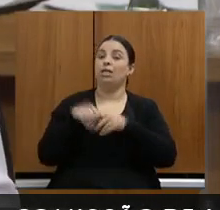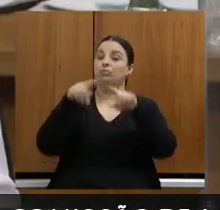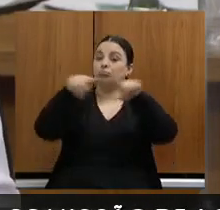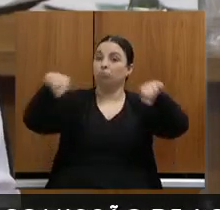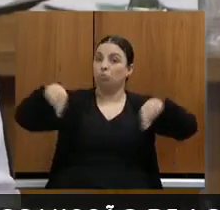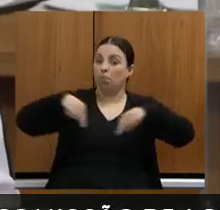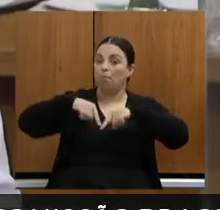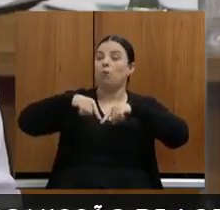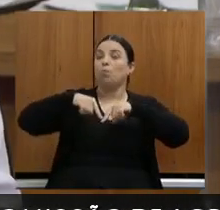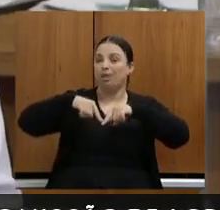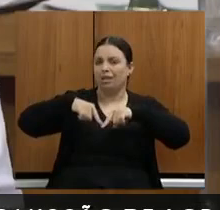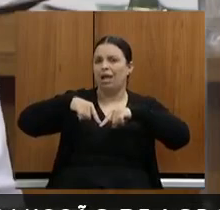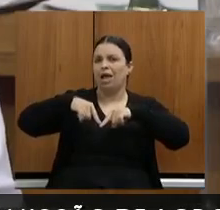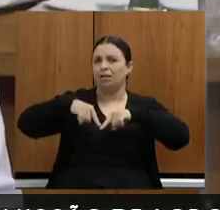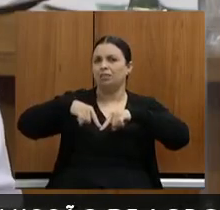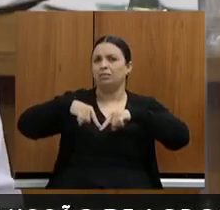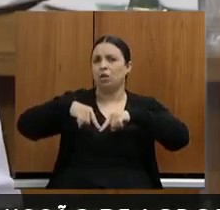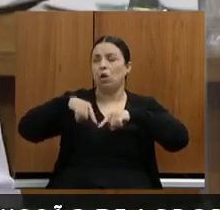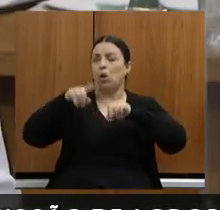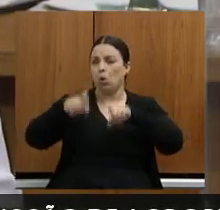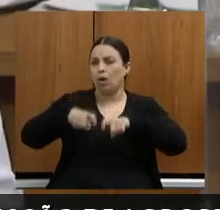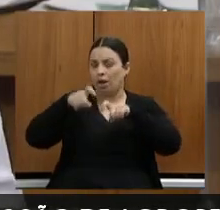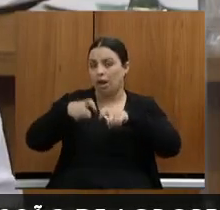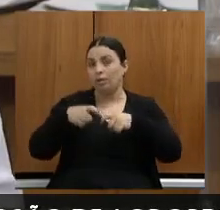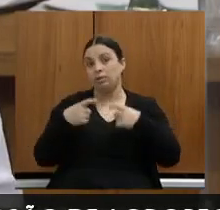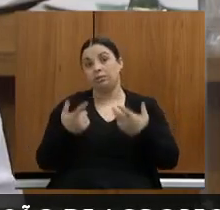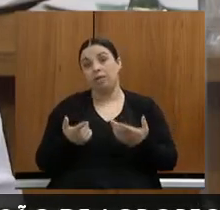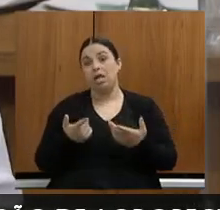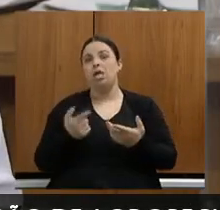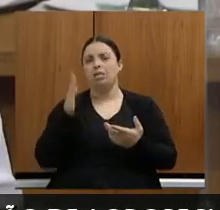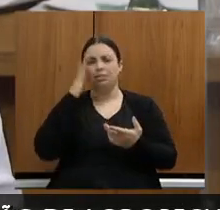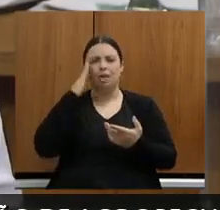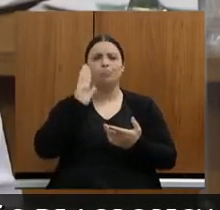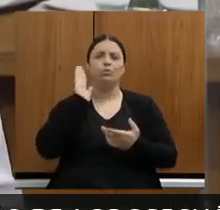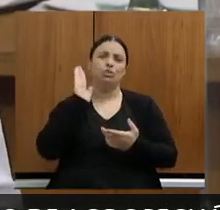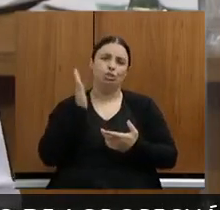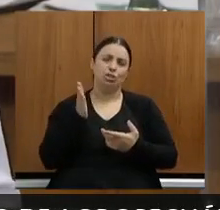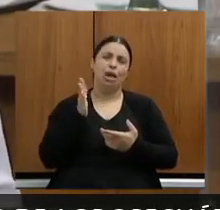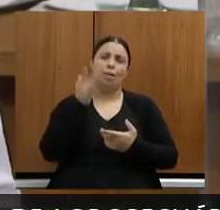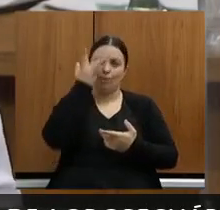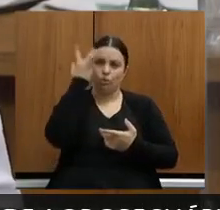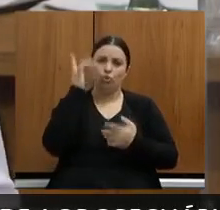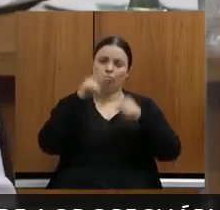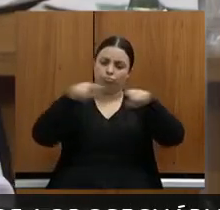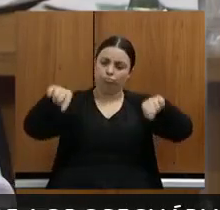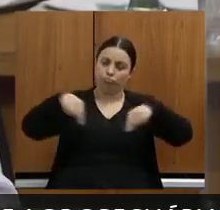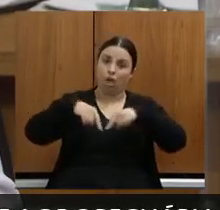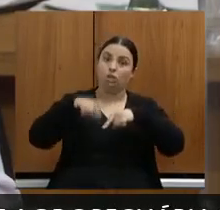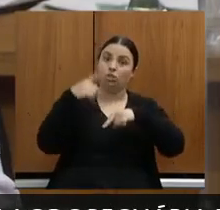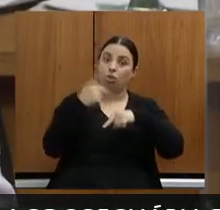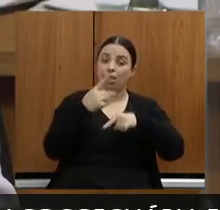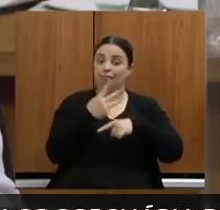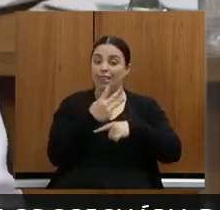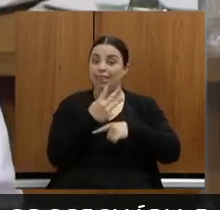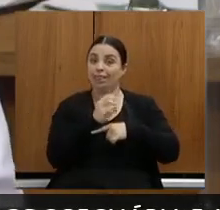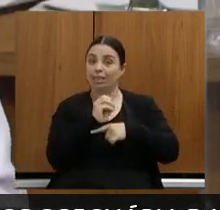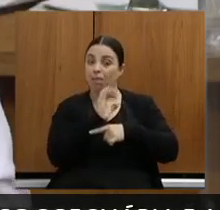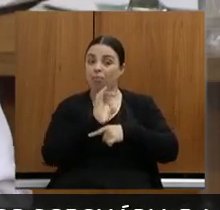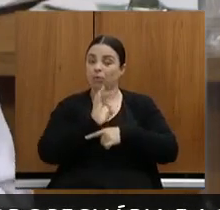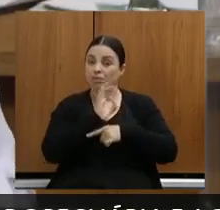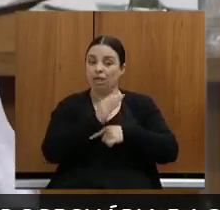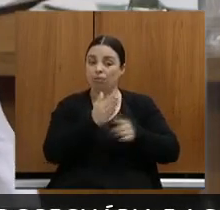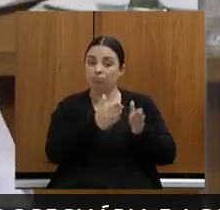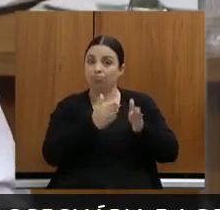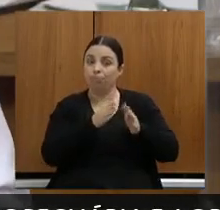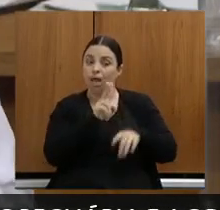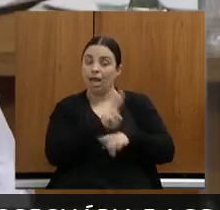Car mostrou e os nossos produtores preserva e em média trinta e três por cento e sua propriedade rural é terra